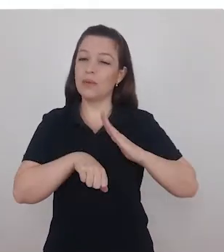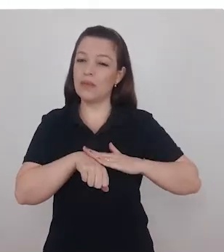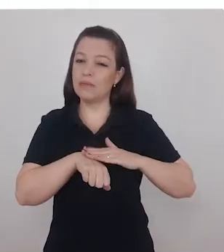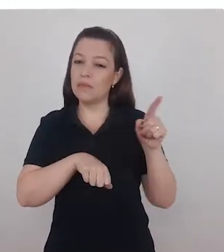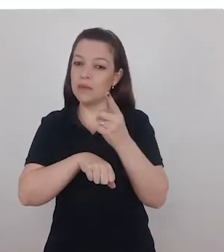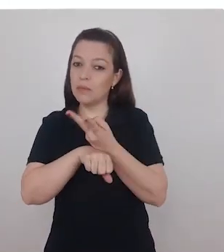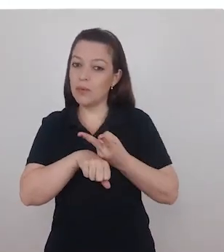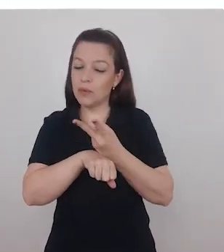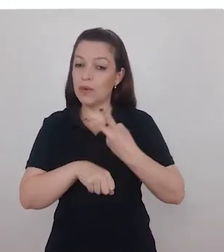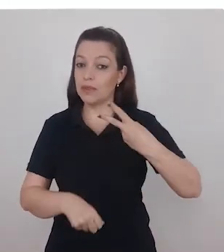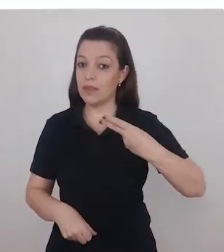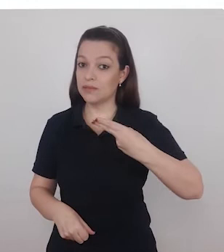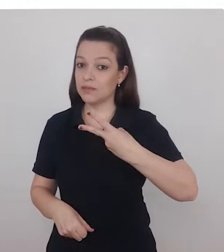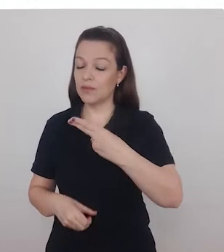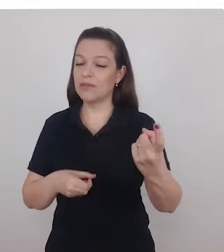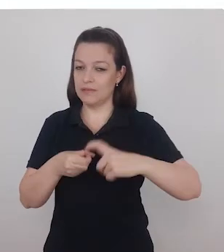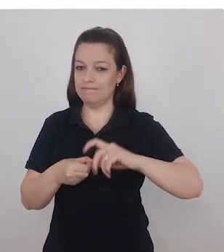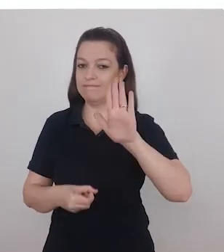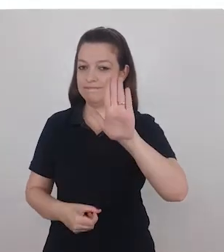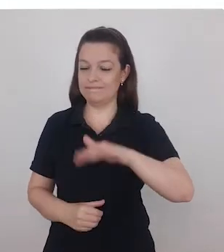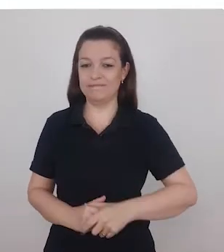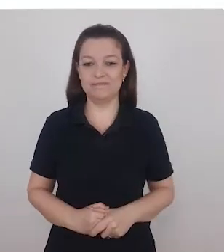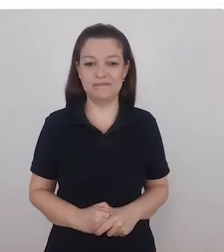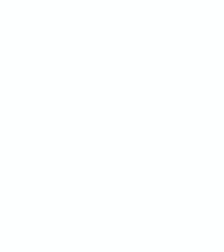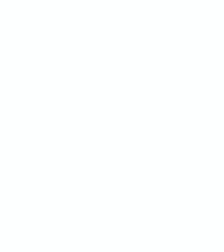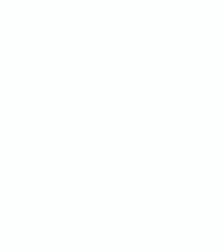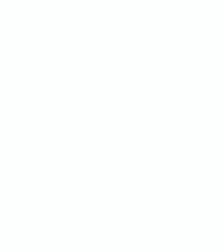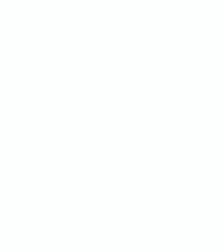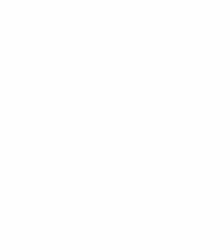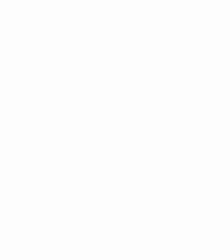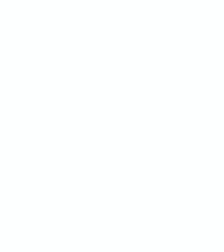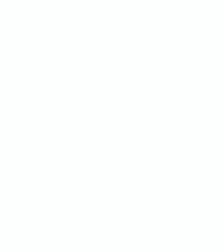eu quero que vocês encontrem a tesoura. E eu já volto.